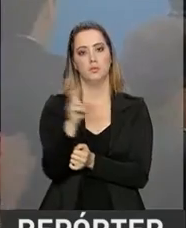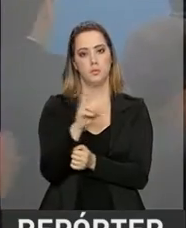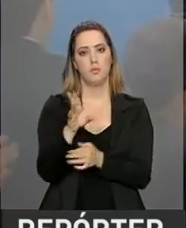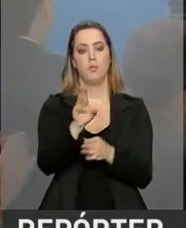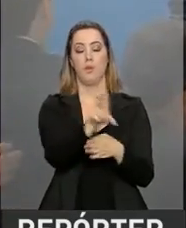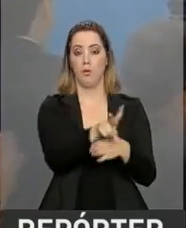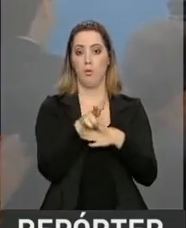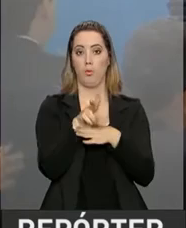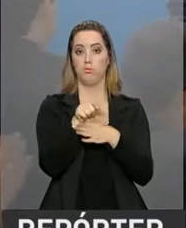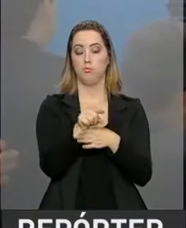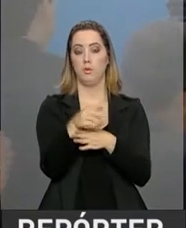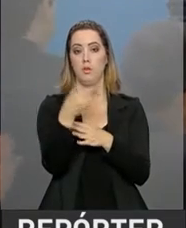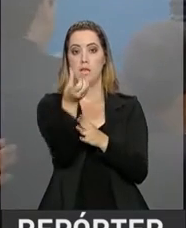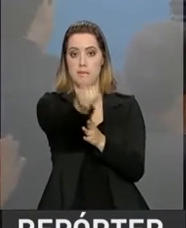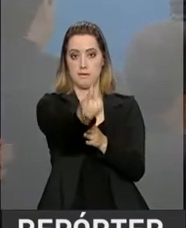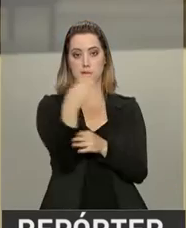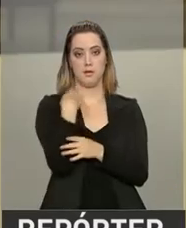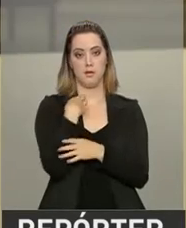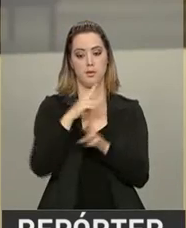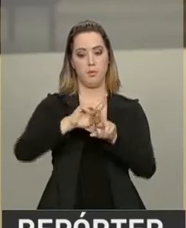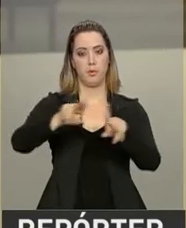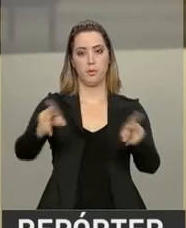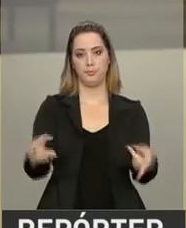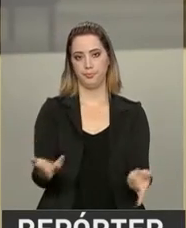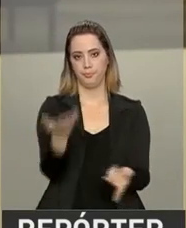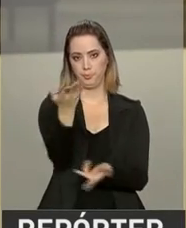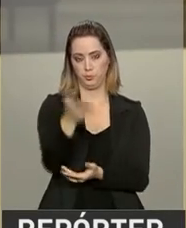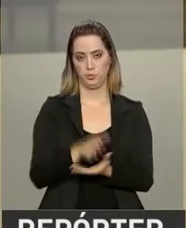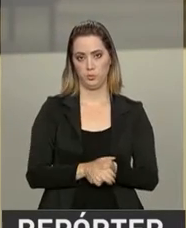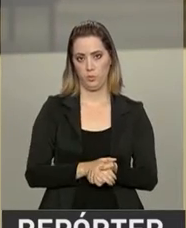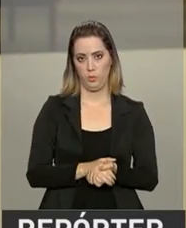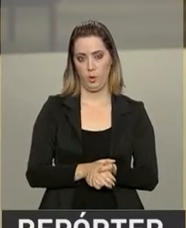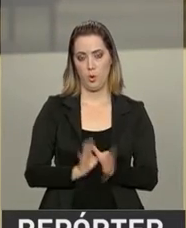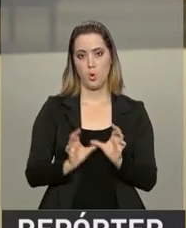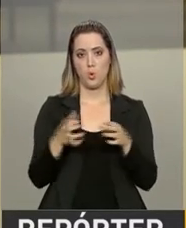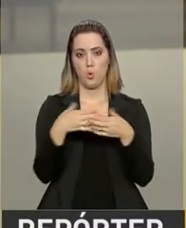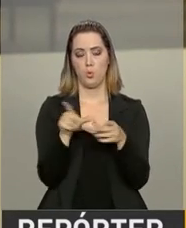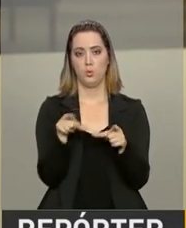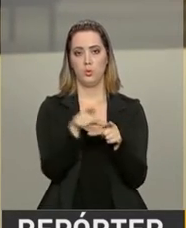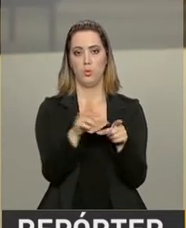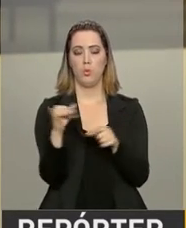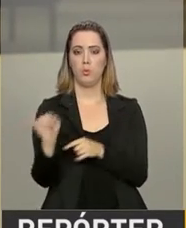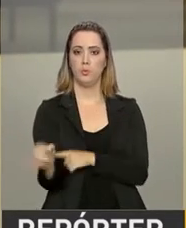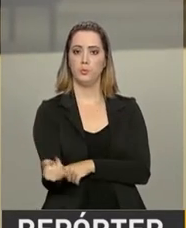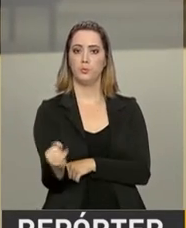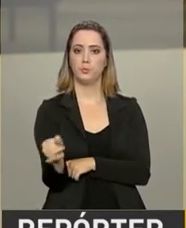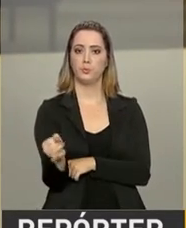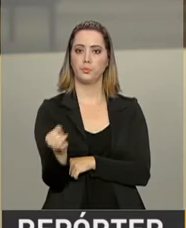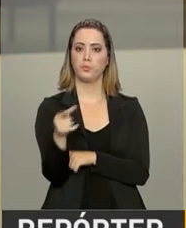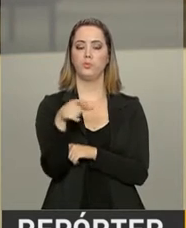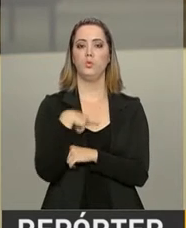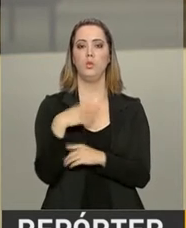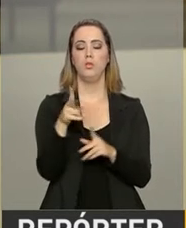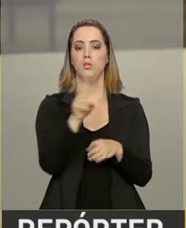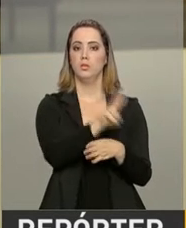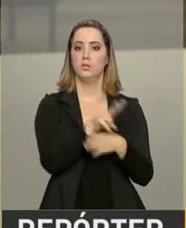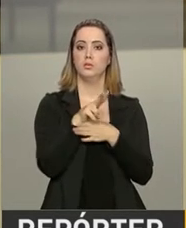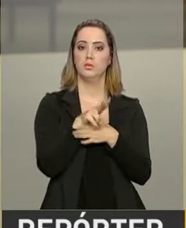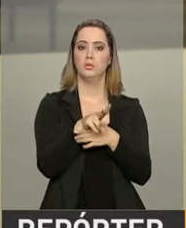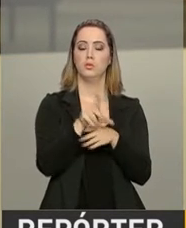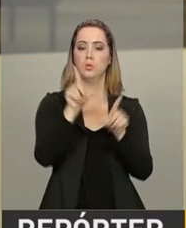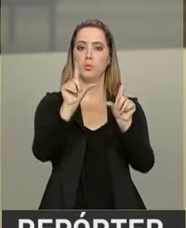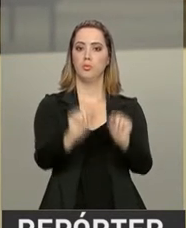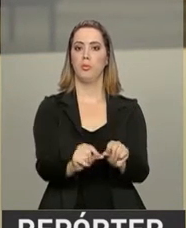seis bancos públicos e privados em algumas linhas as taxas de juros dos financiamentos vão ficar até 30% mais